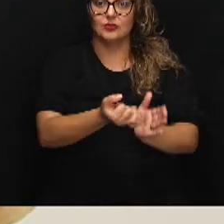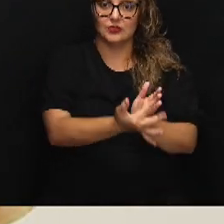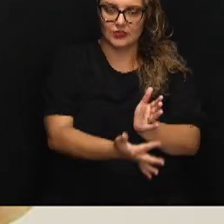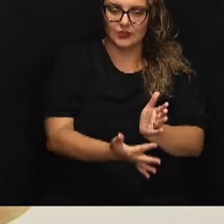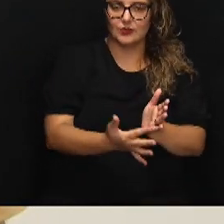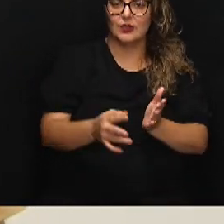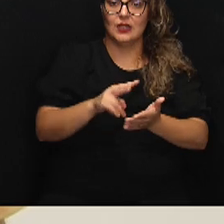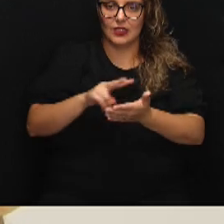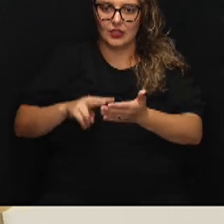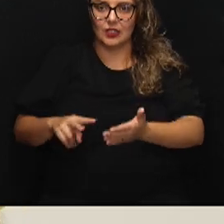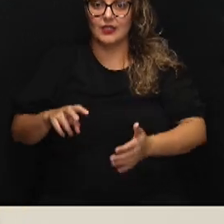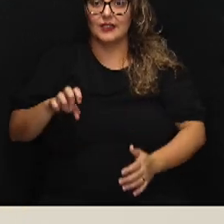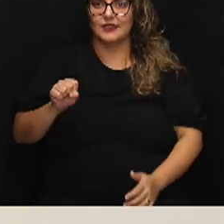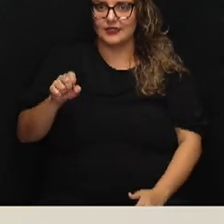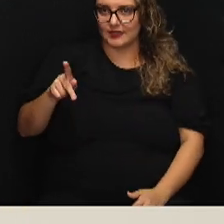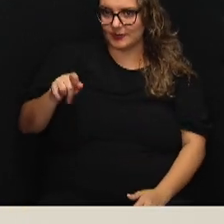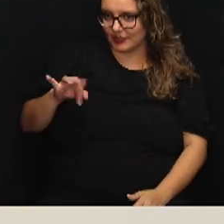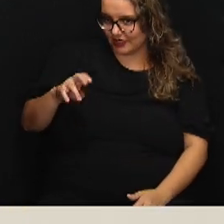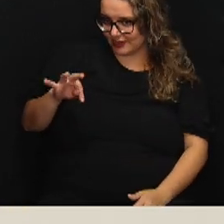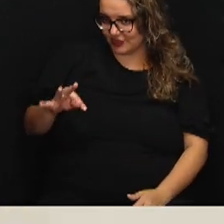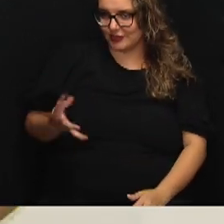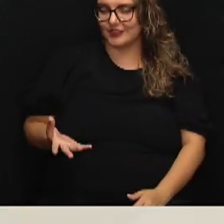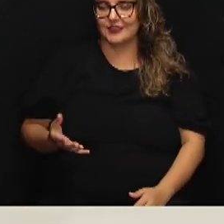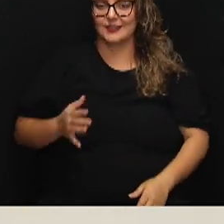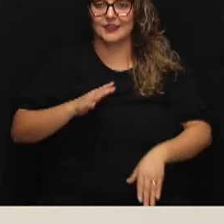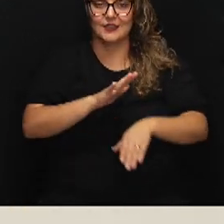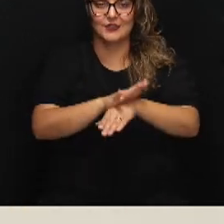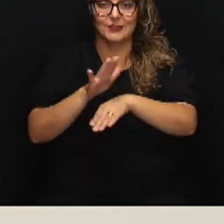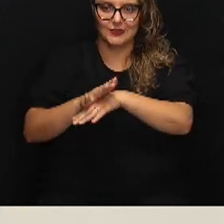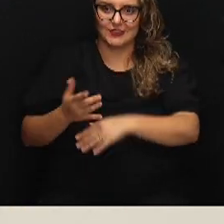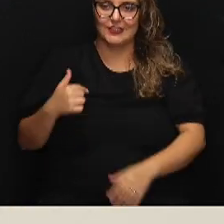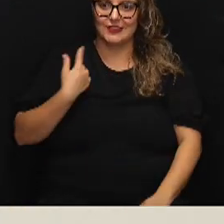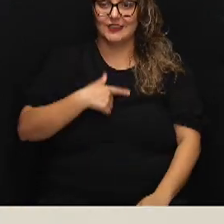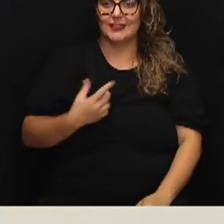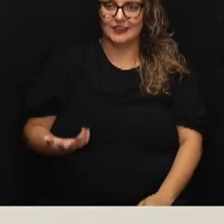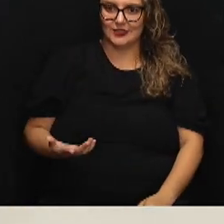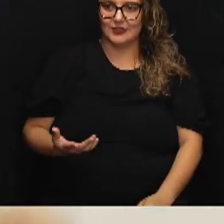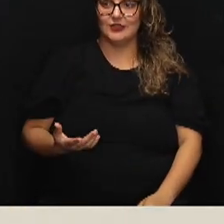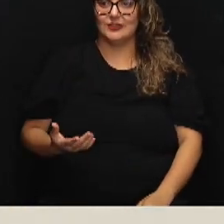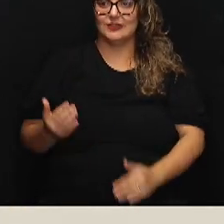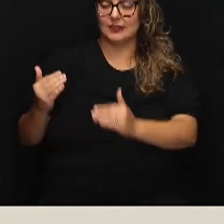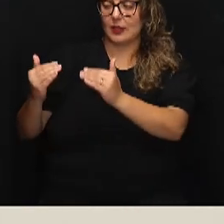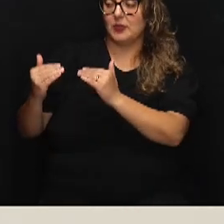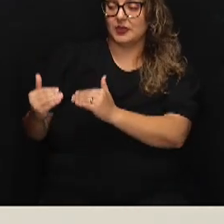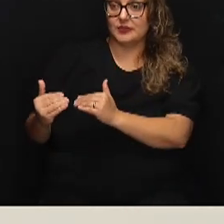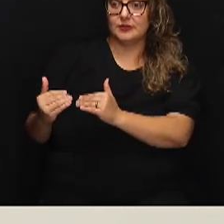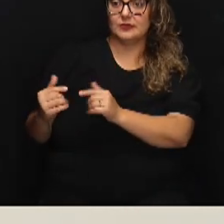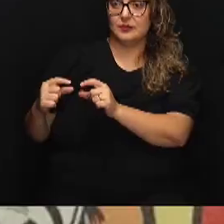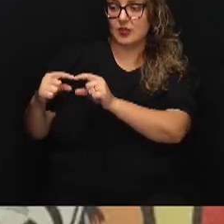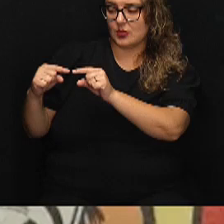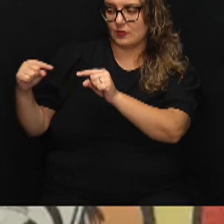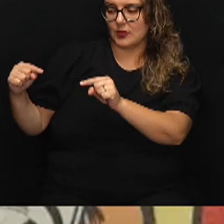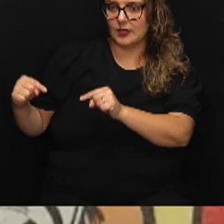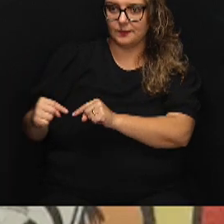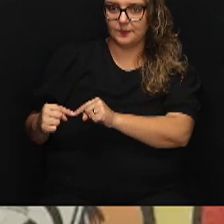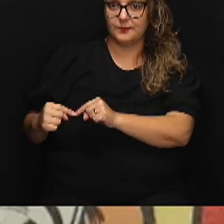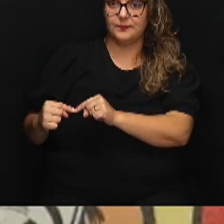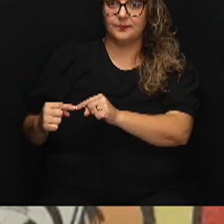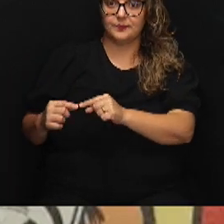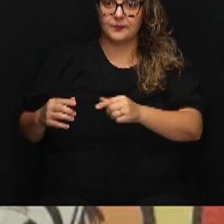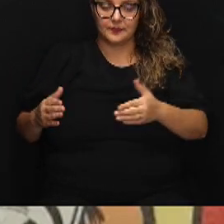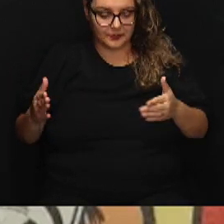que colaboraram, né, e a gente colocou aqui embaixo, dá para ver, ele está lendo o Gibi como